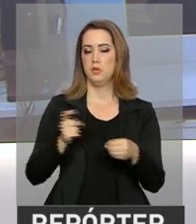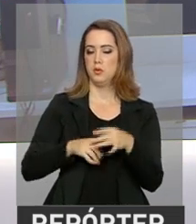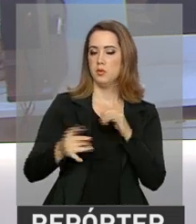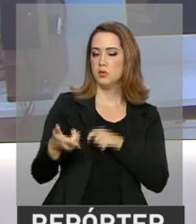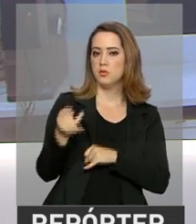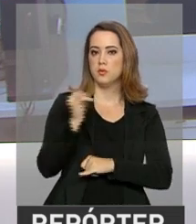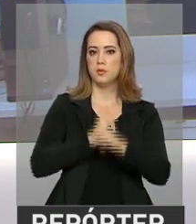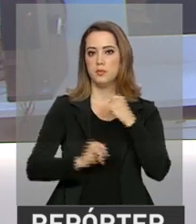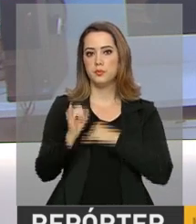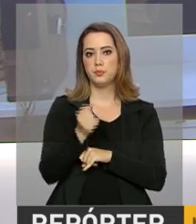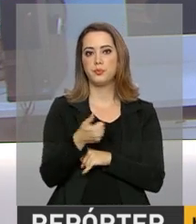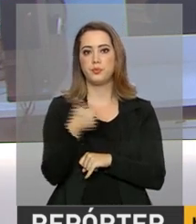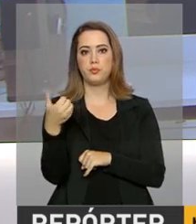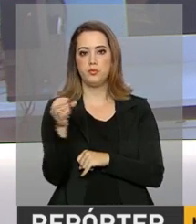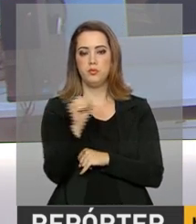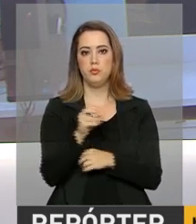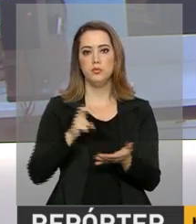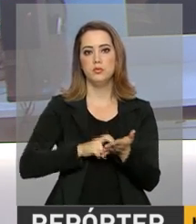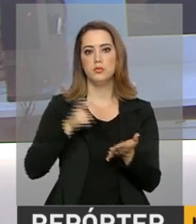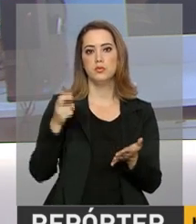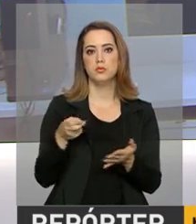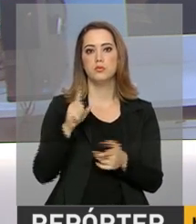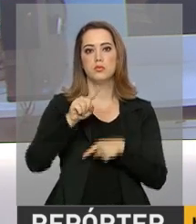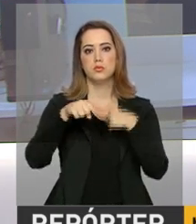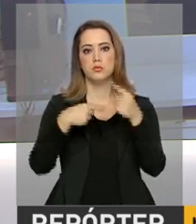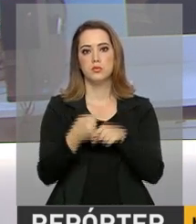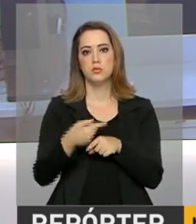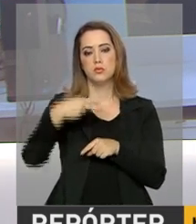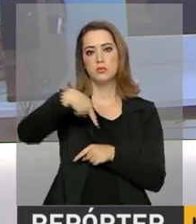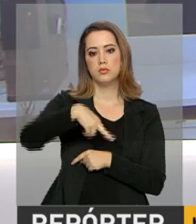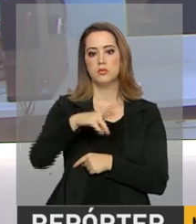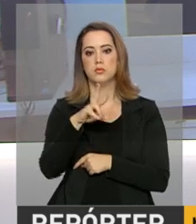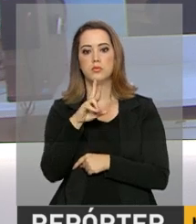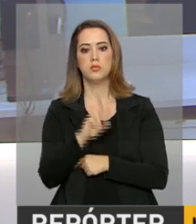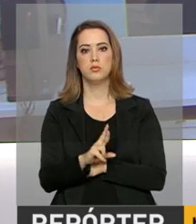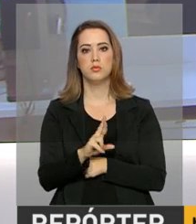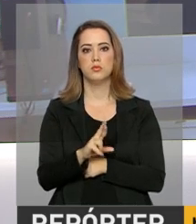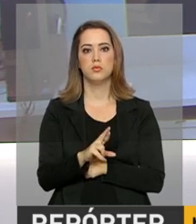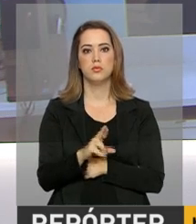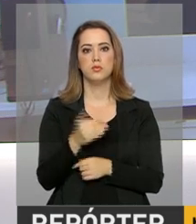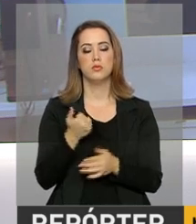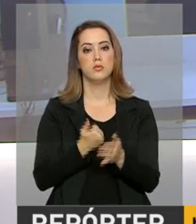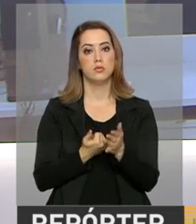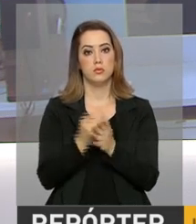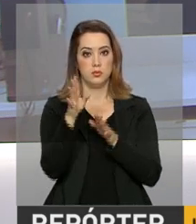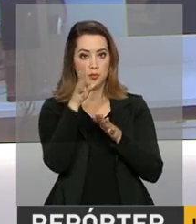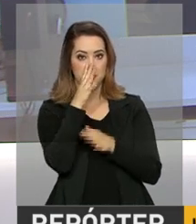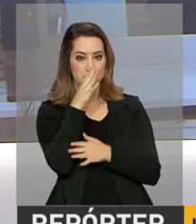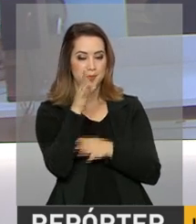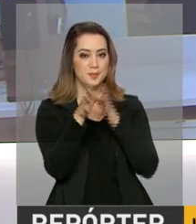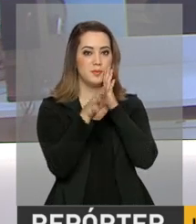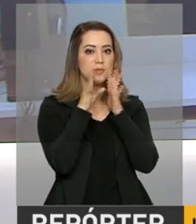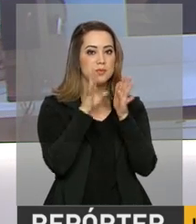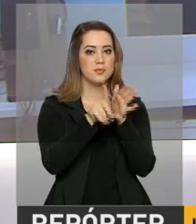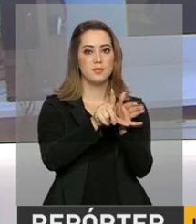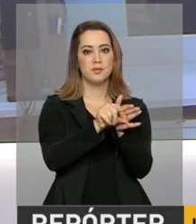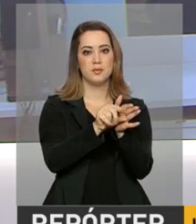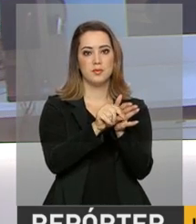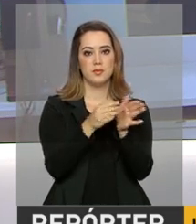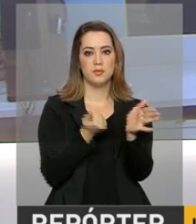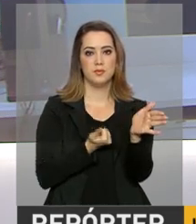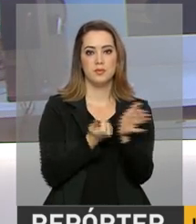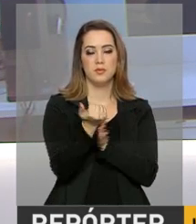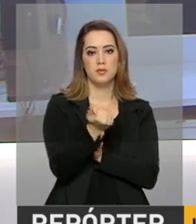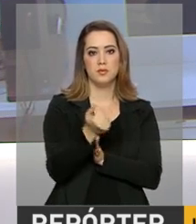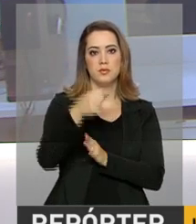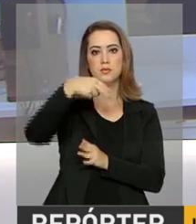com outras informações ou às 10 da manhã na próxima edição do Repórter NBR. Acompanhe também as novidades em nossas redes